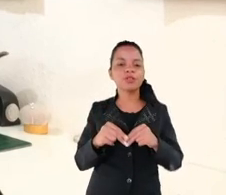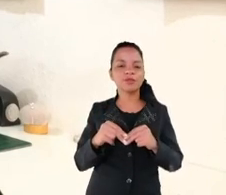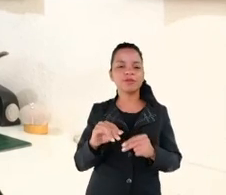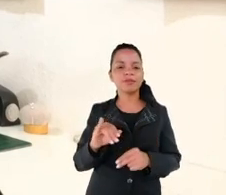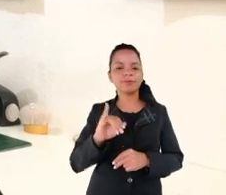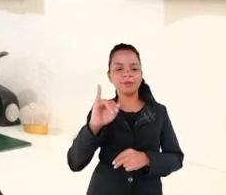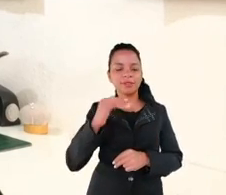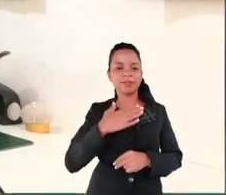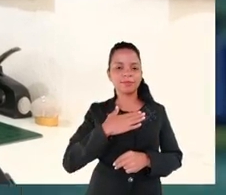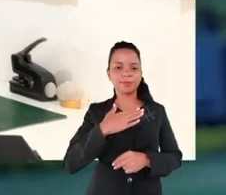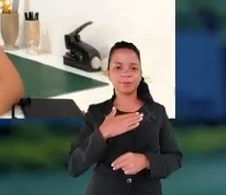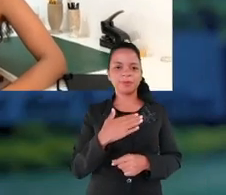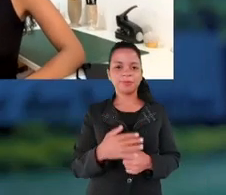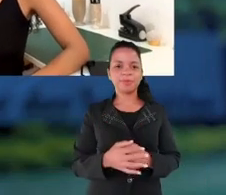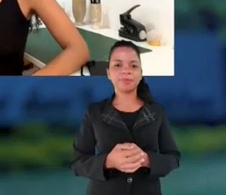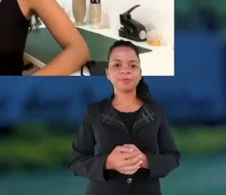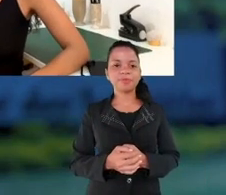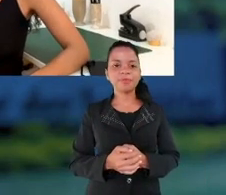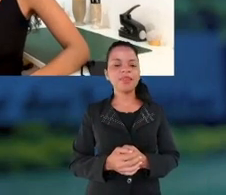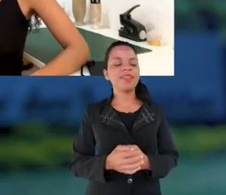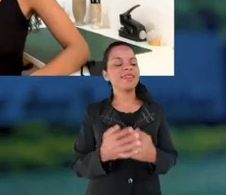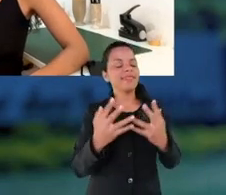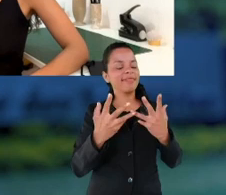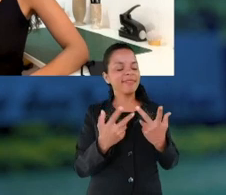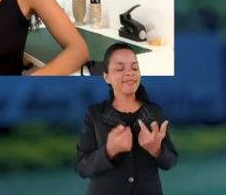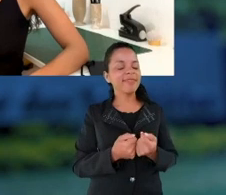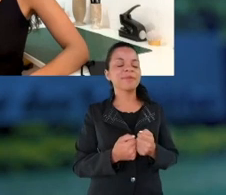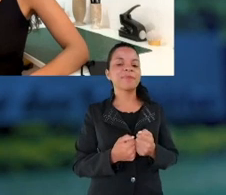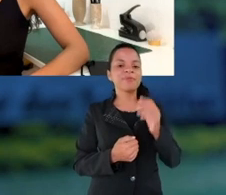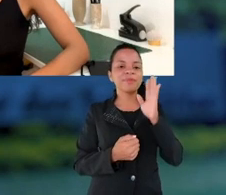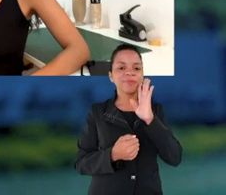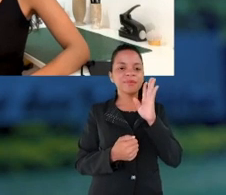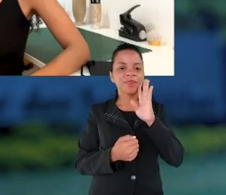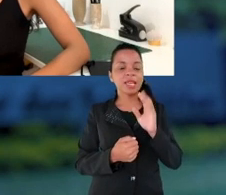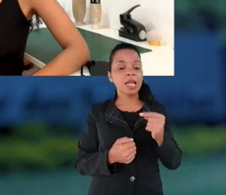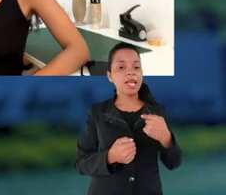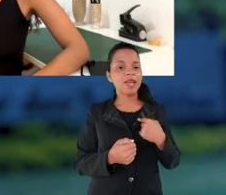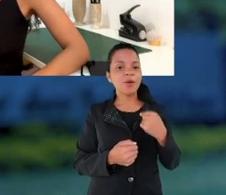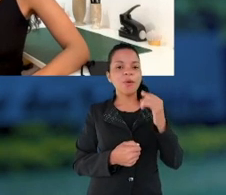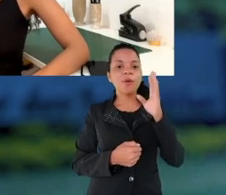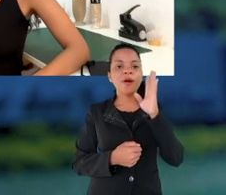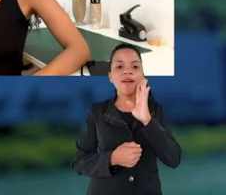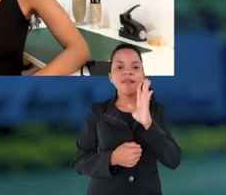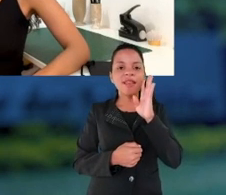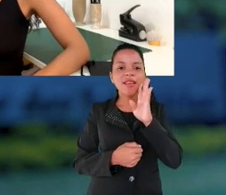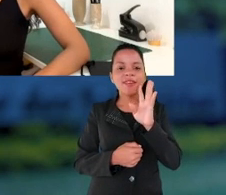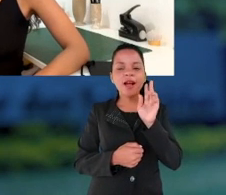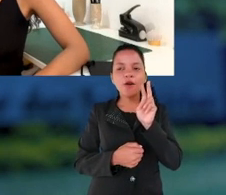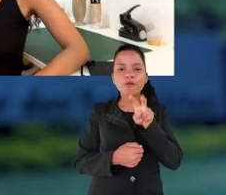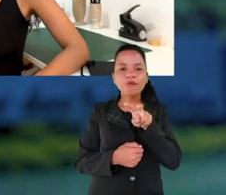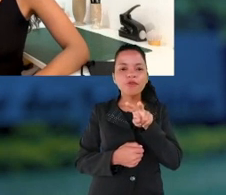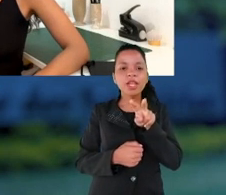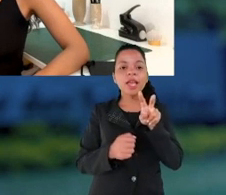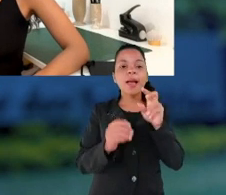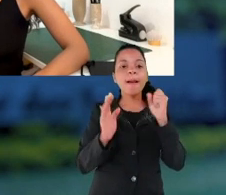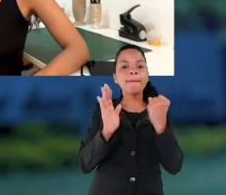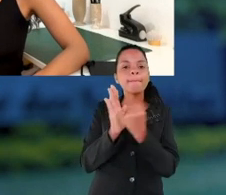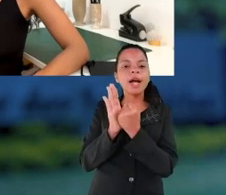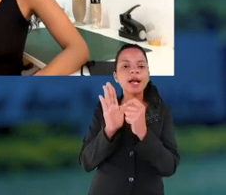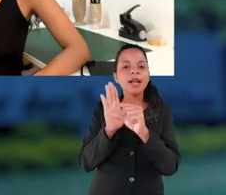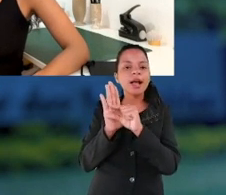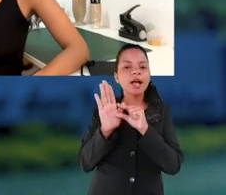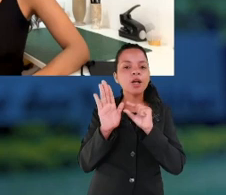Que maravilha! E eu achei muito legal e me chamou muita atenção um dos nomes, né, da obra Ego, né? Essa